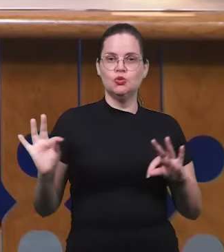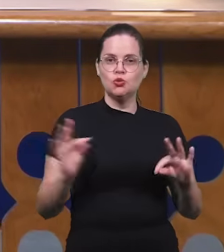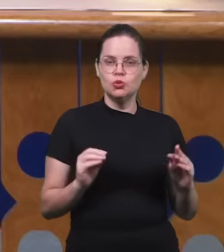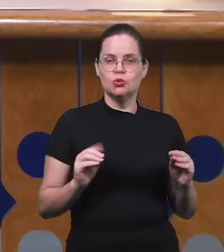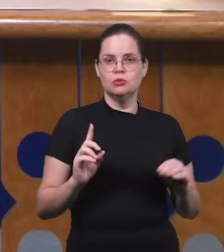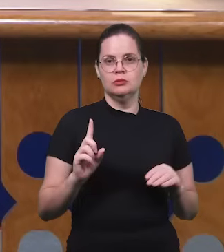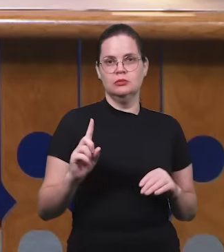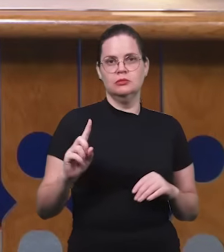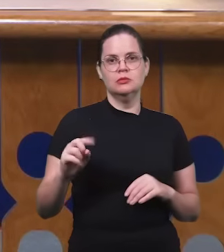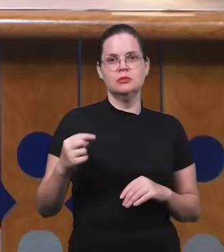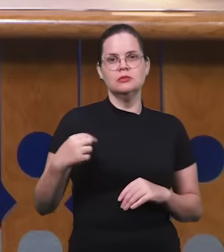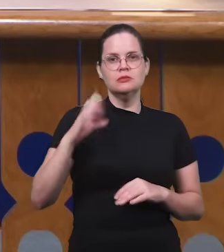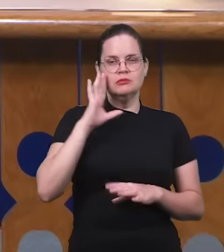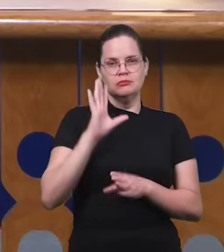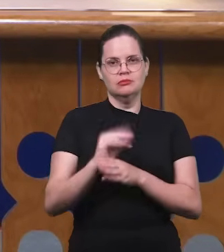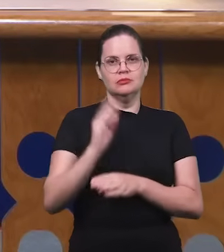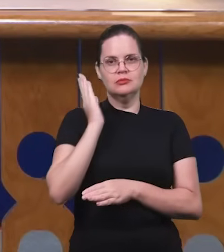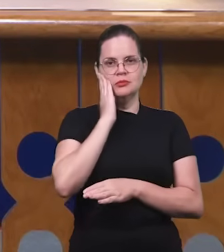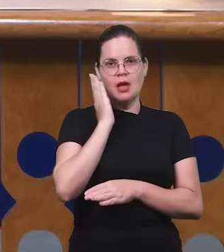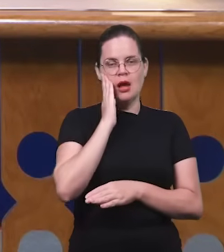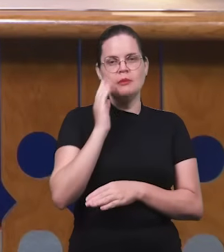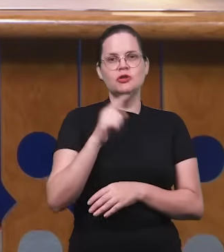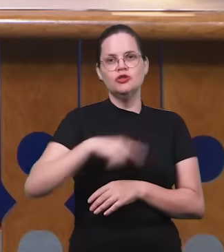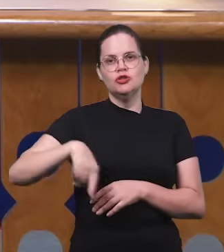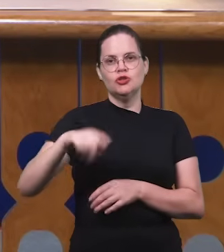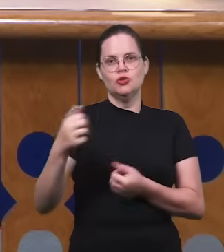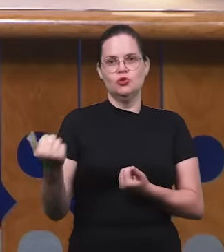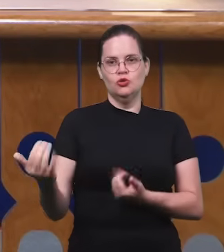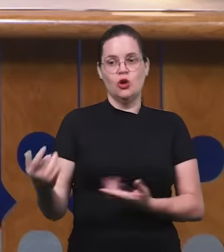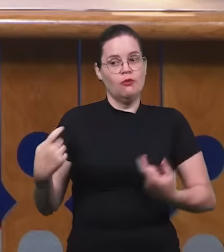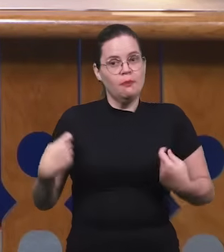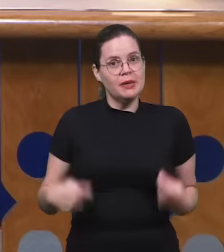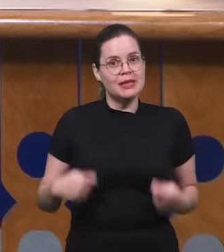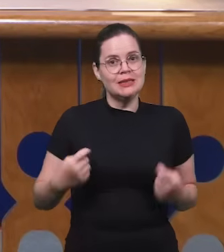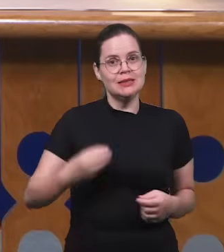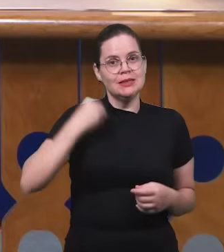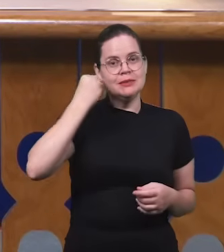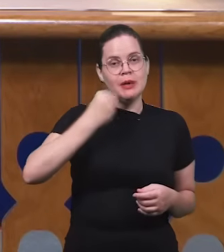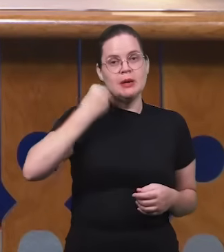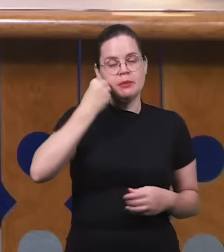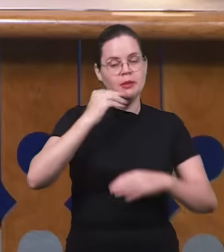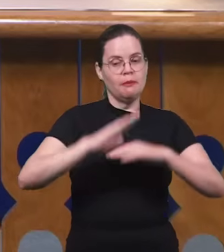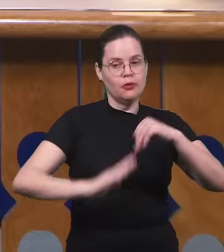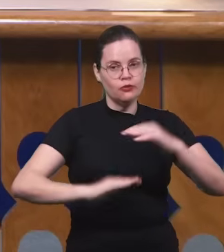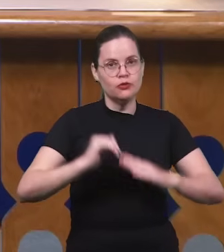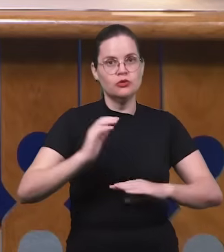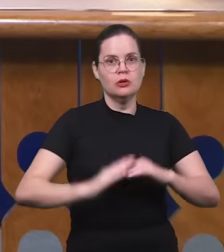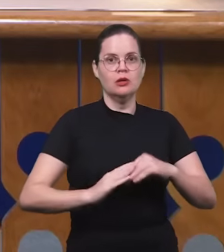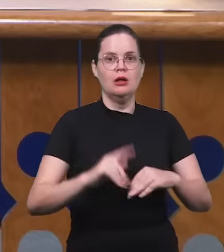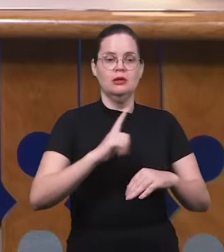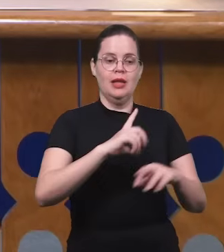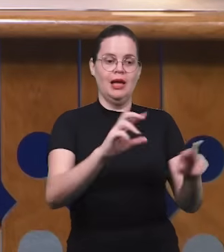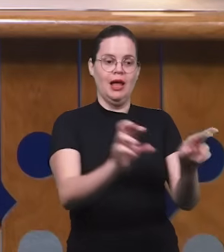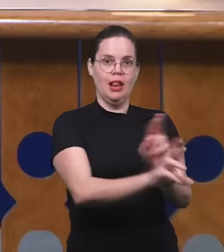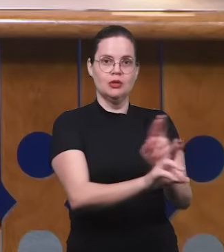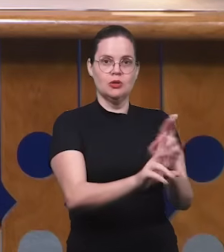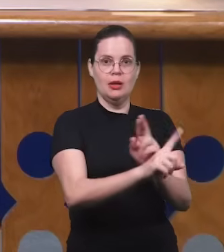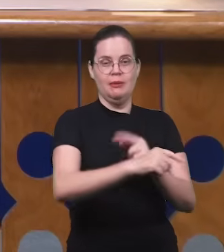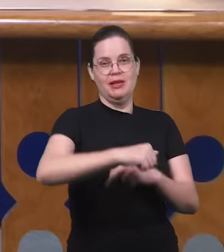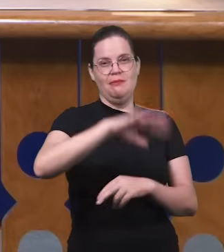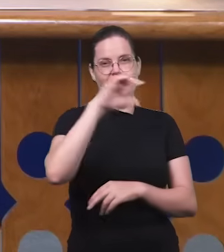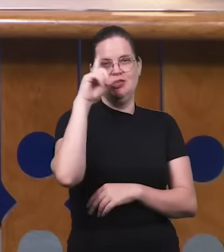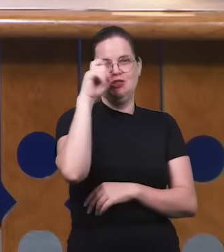que os nossos jovens têm que percorrer, não tem outro caminho, nessa trajetória, além dos relacionamentos